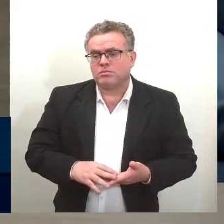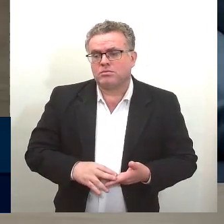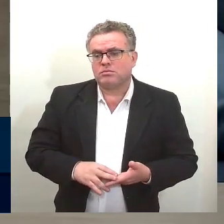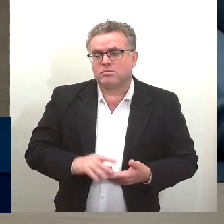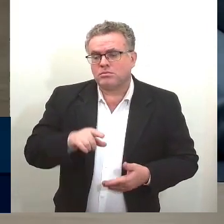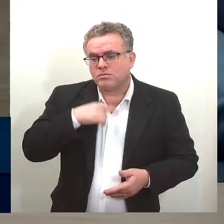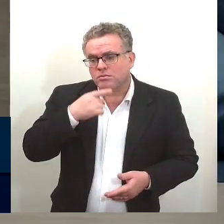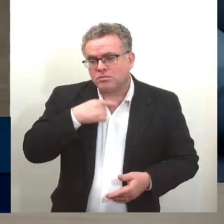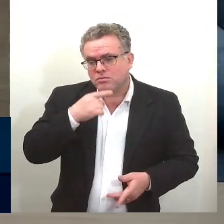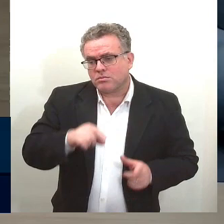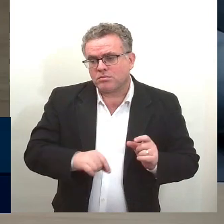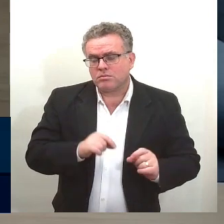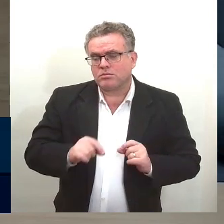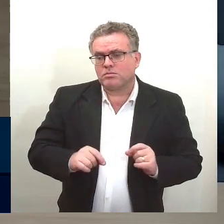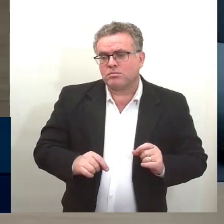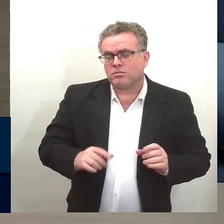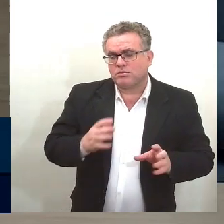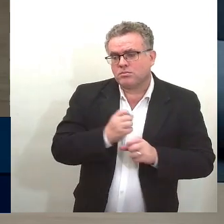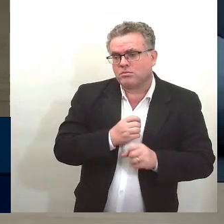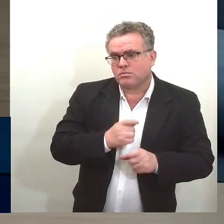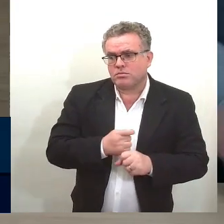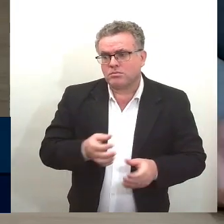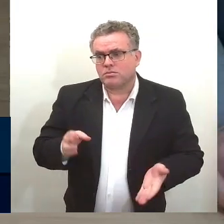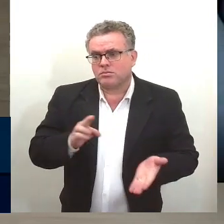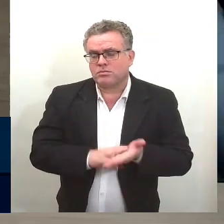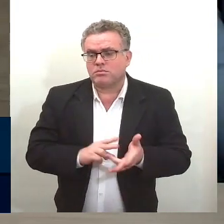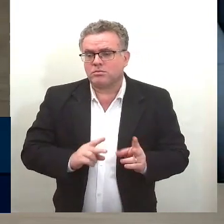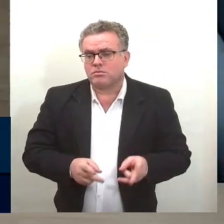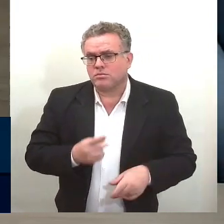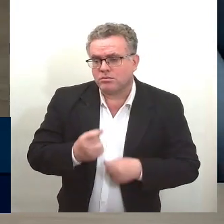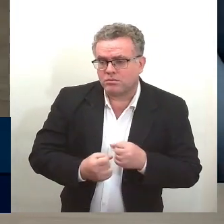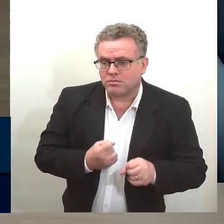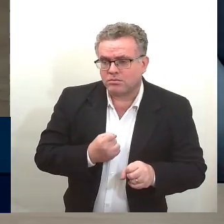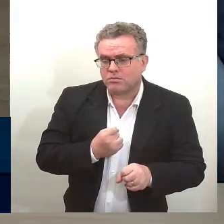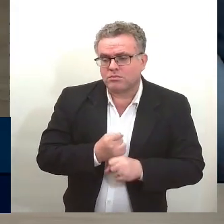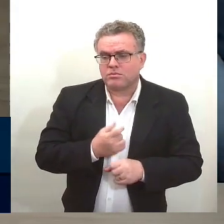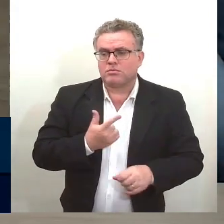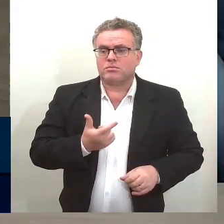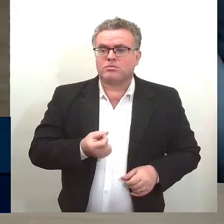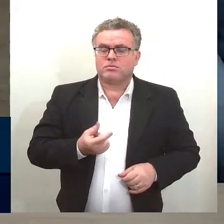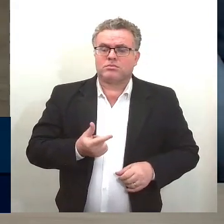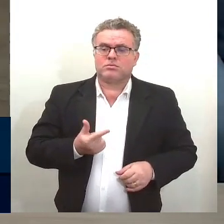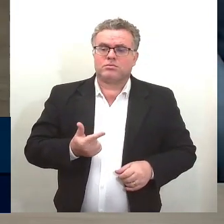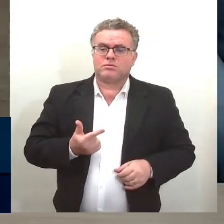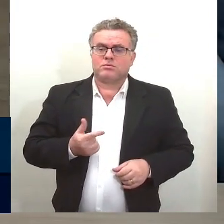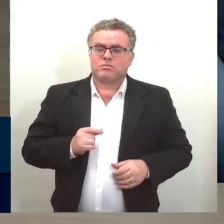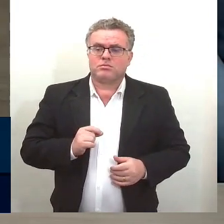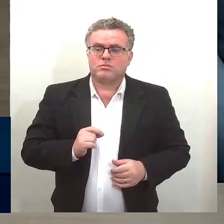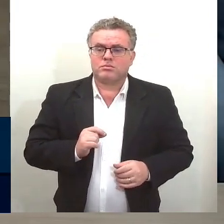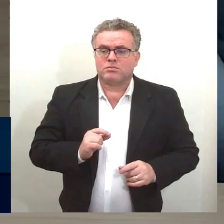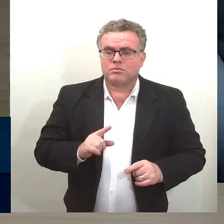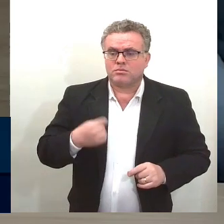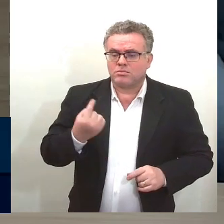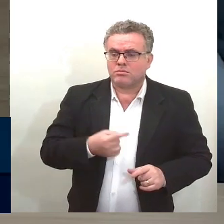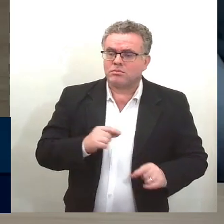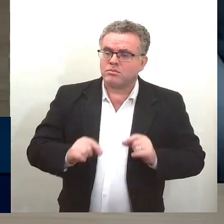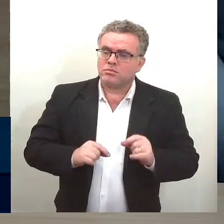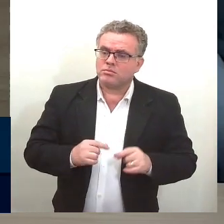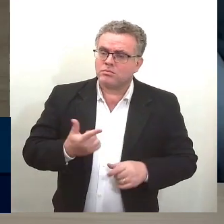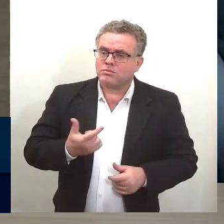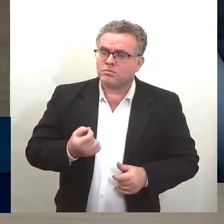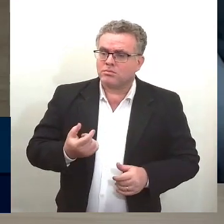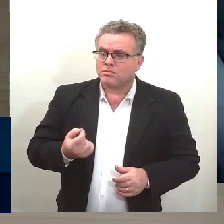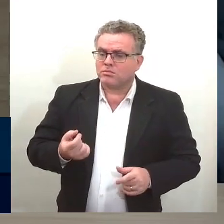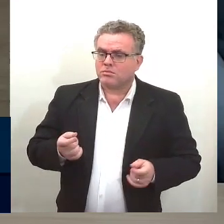com relação ao ano de 2022. Quando a gente olha 2020, a gente vê um gráfico até razoável, 2021,